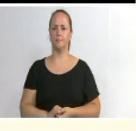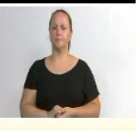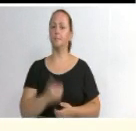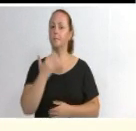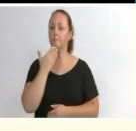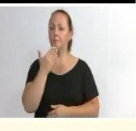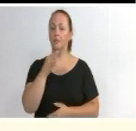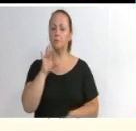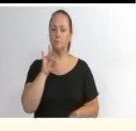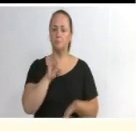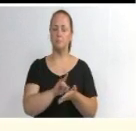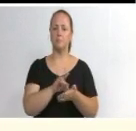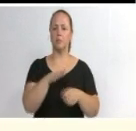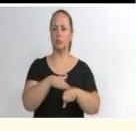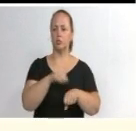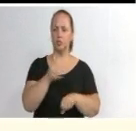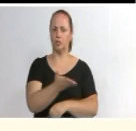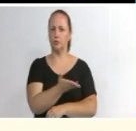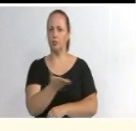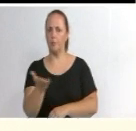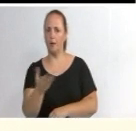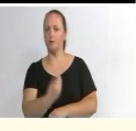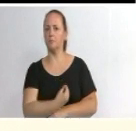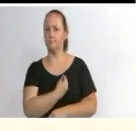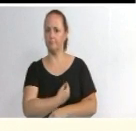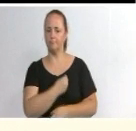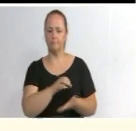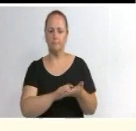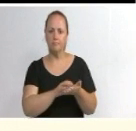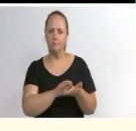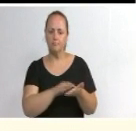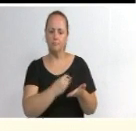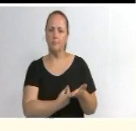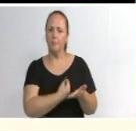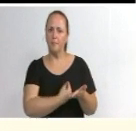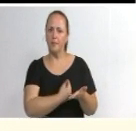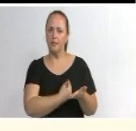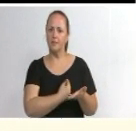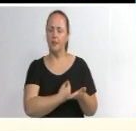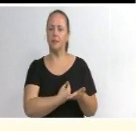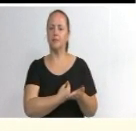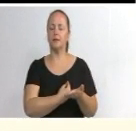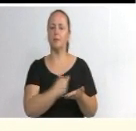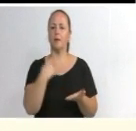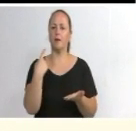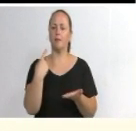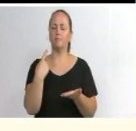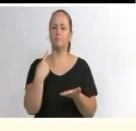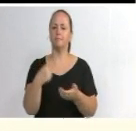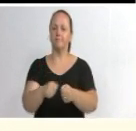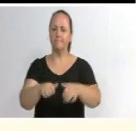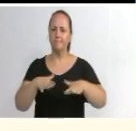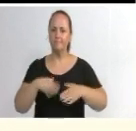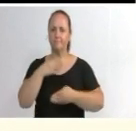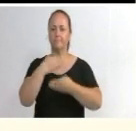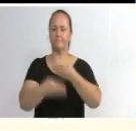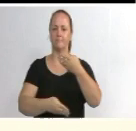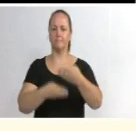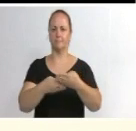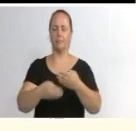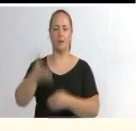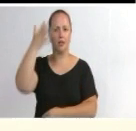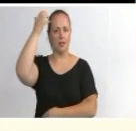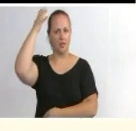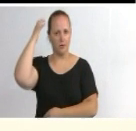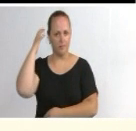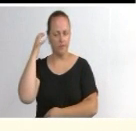Solicito registro de chamada, senhores, registro de presença para a sessão extraordinária. Vereador Ivan Nats, por gentileza. Vereador César